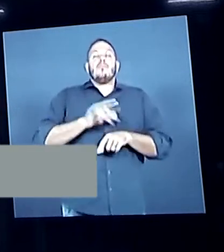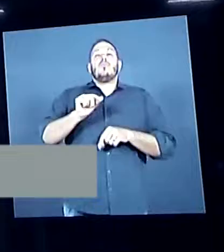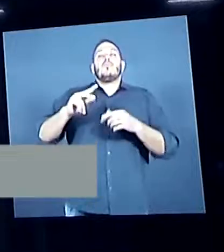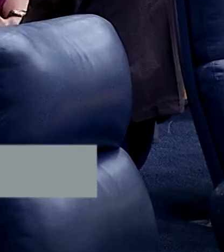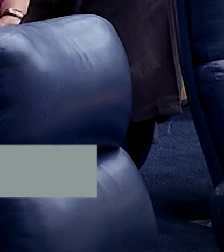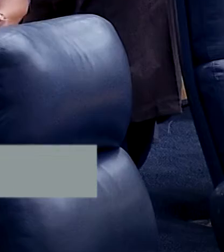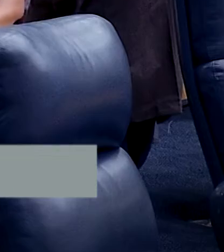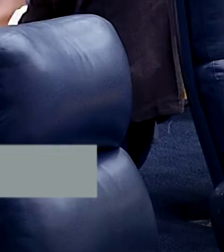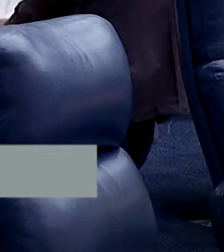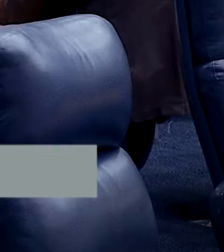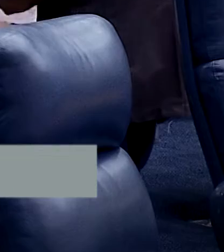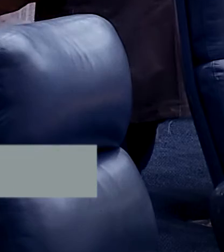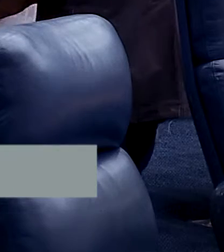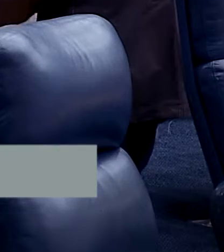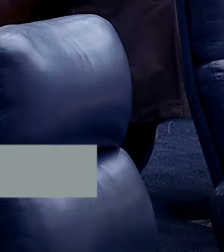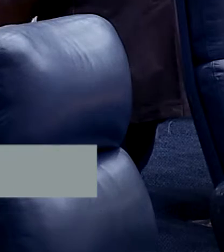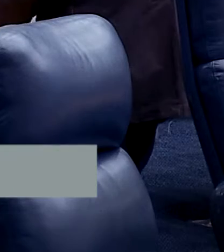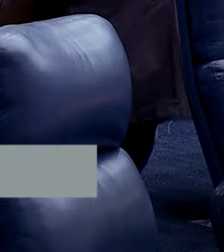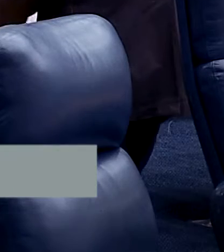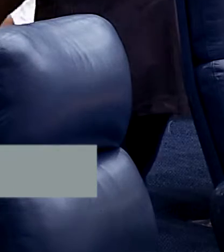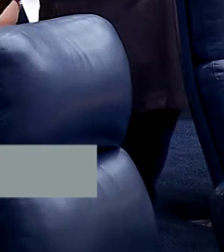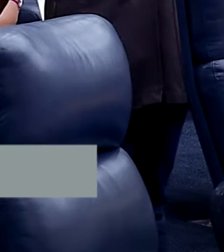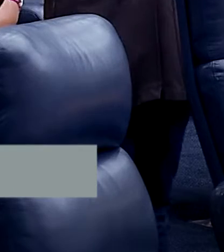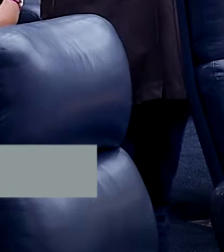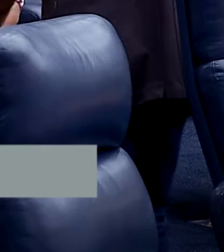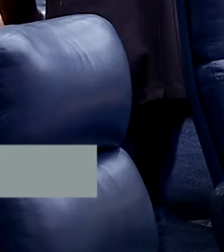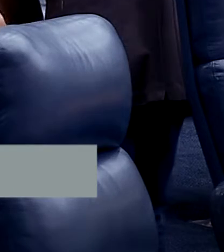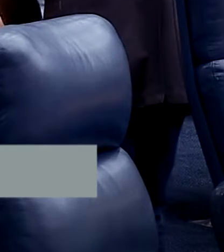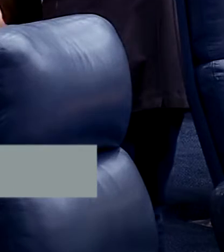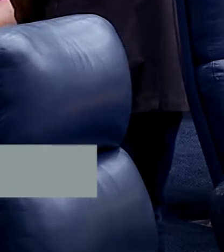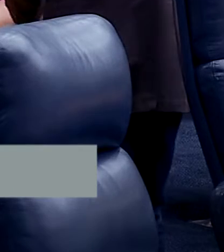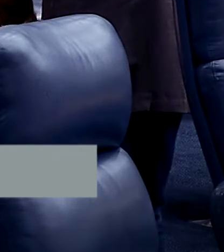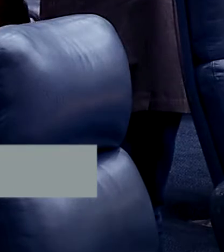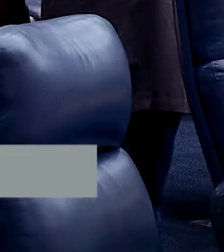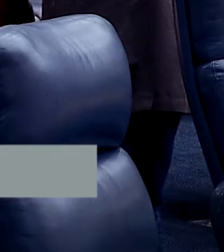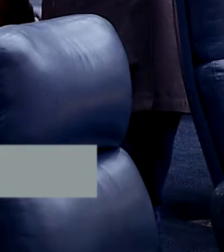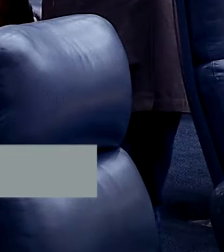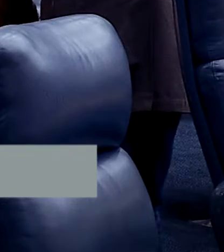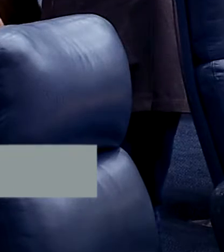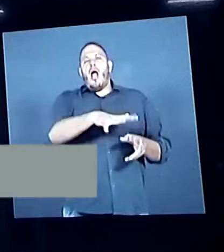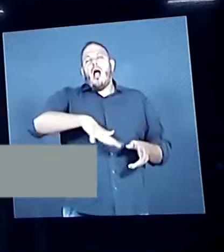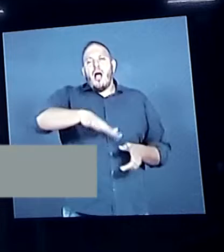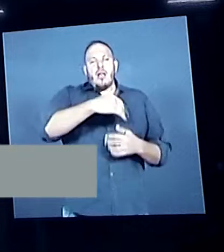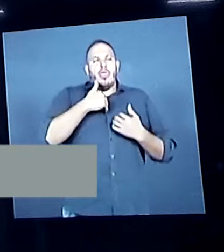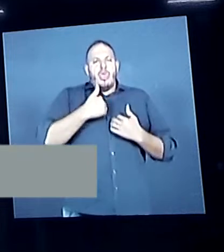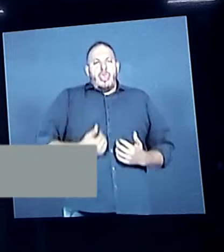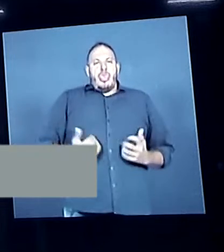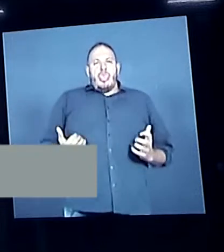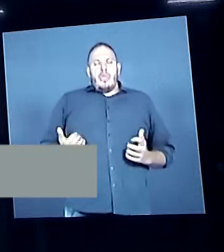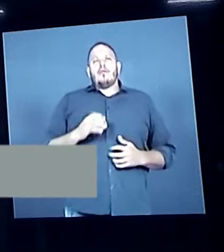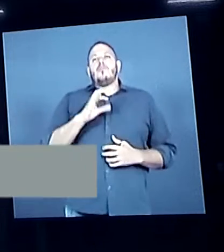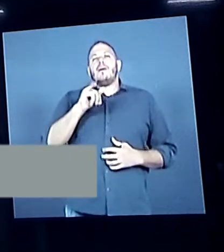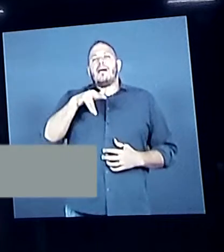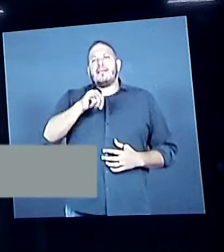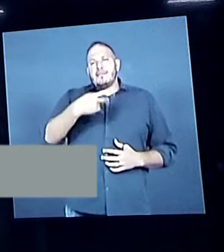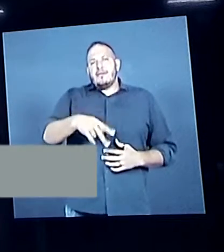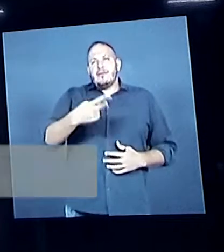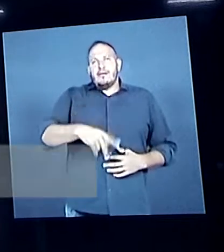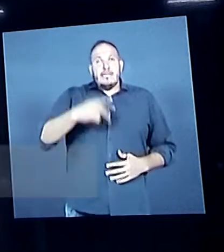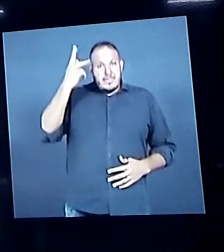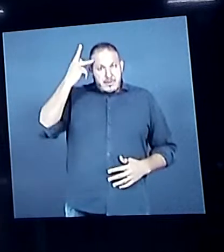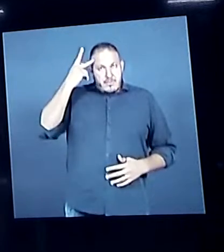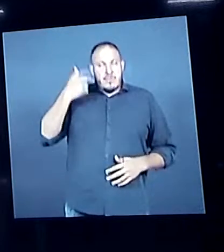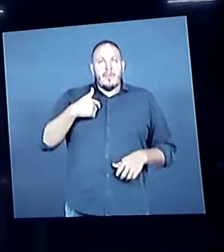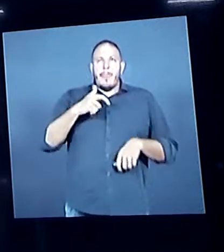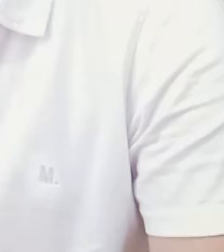Segundo a parlamentar, a CPI terá um olhar atento, empático e profundo sobre a dignidade humana, os direitos e a cidadania